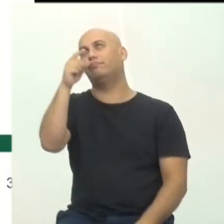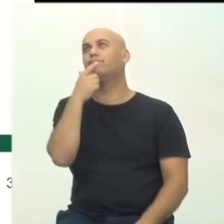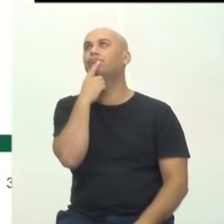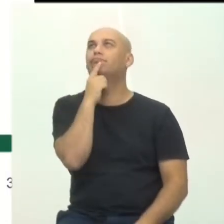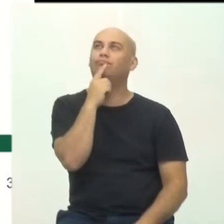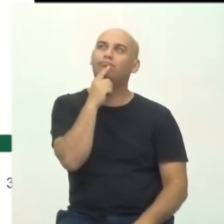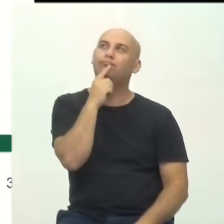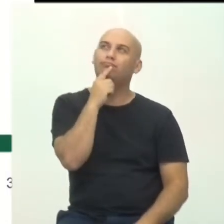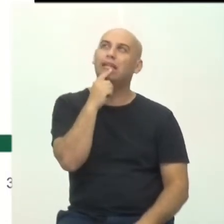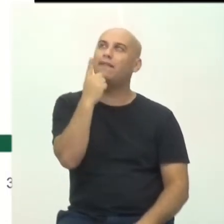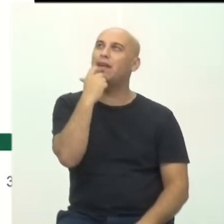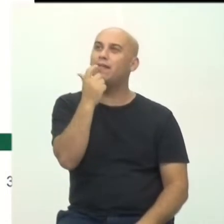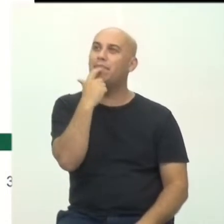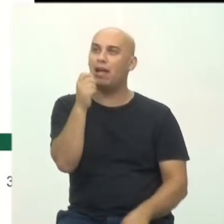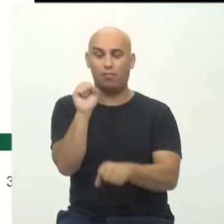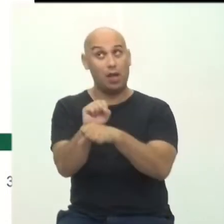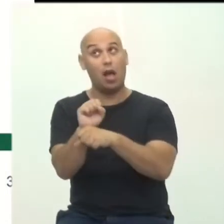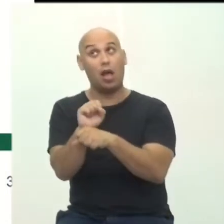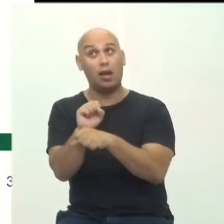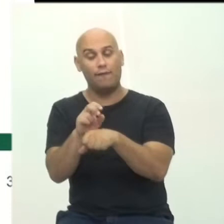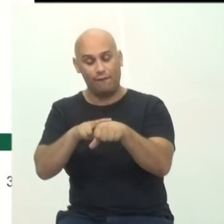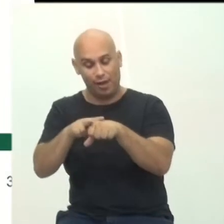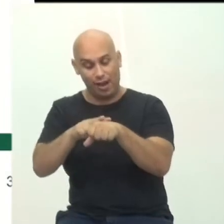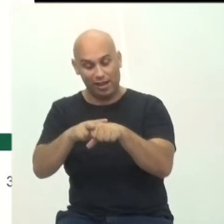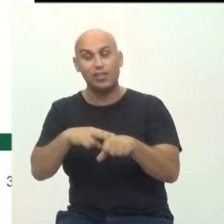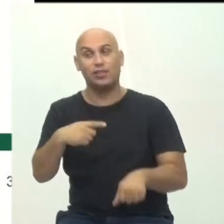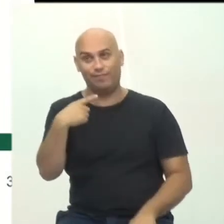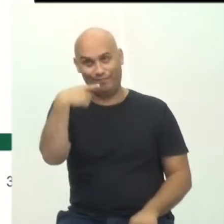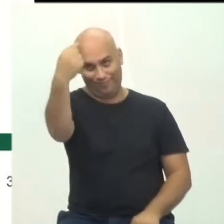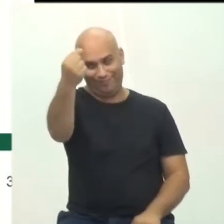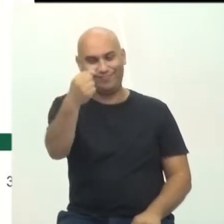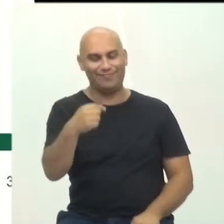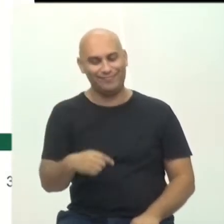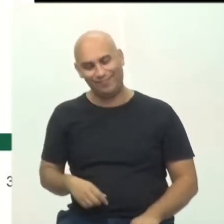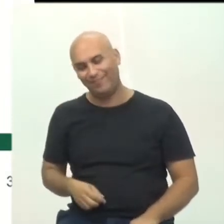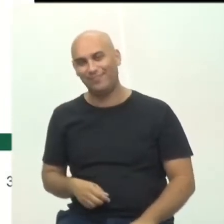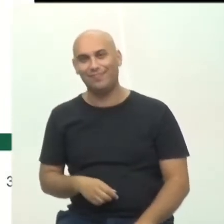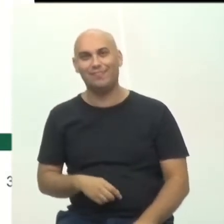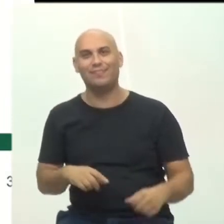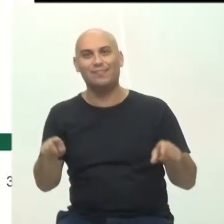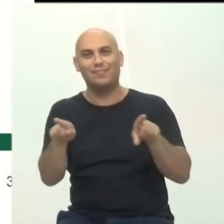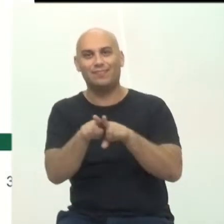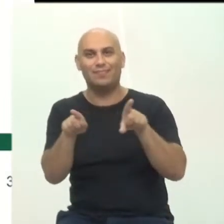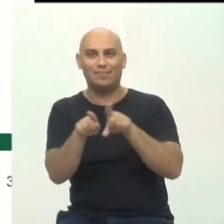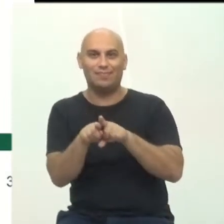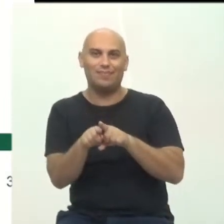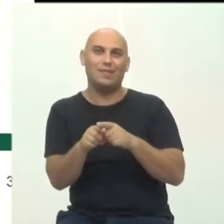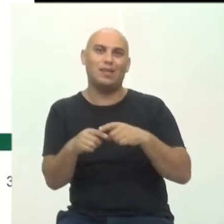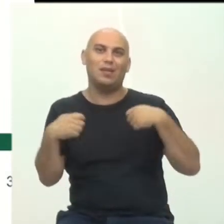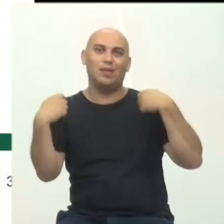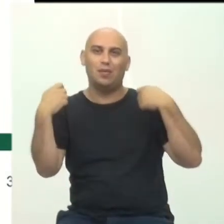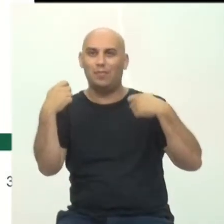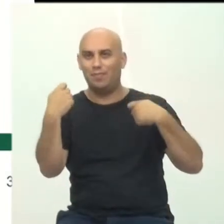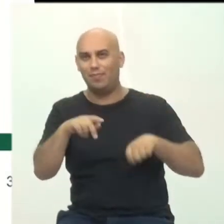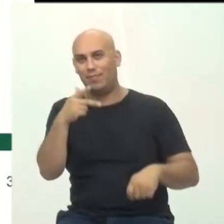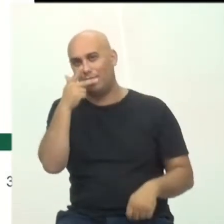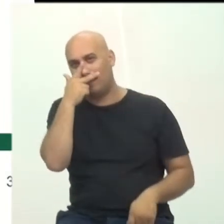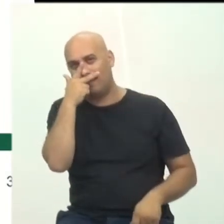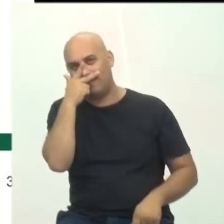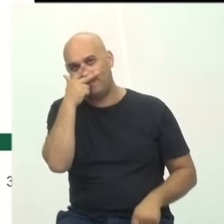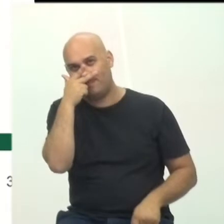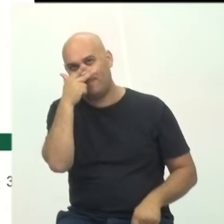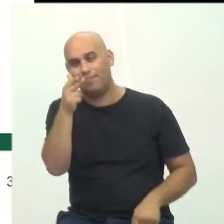semáforo. Pode passar. Esse desenho, esse recorte é um pouco mais à frente, ainda